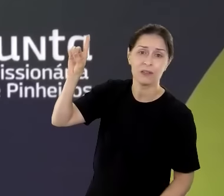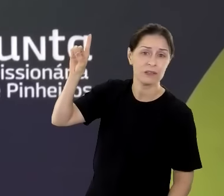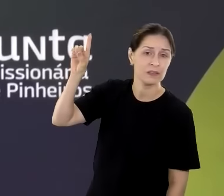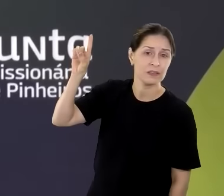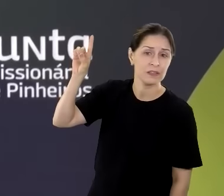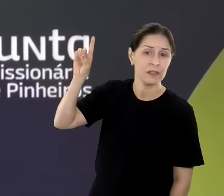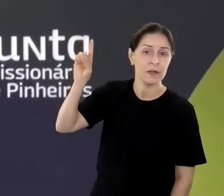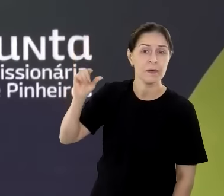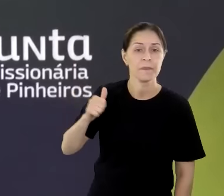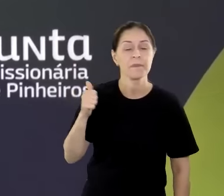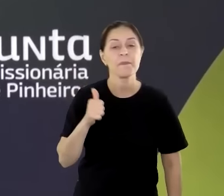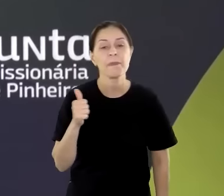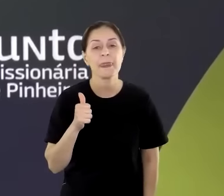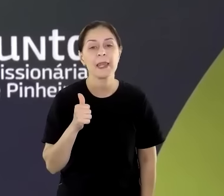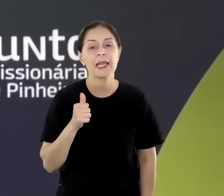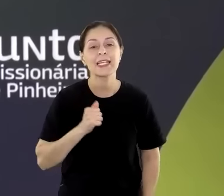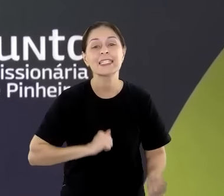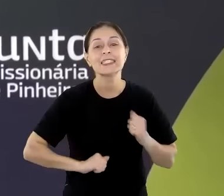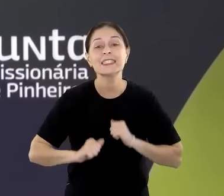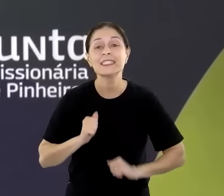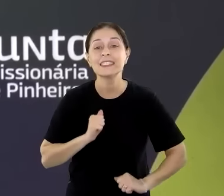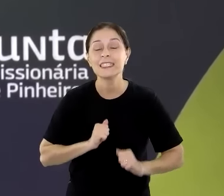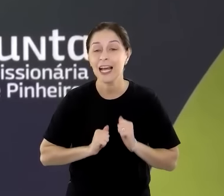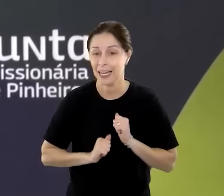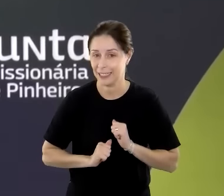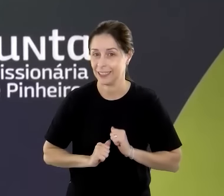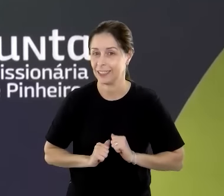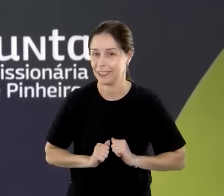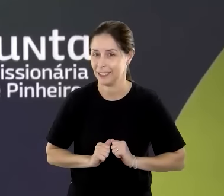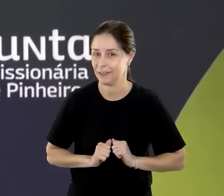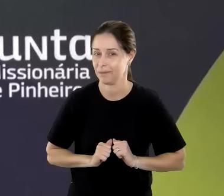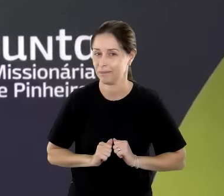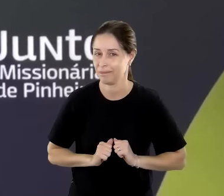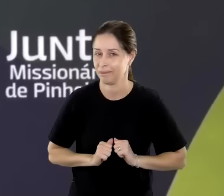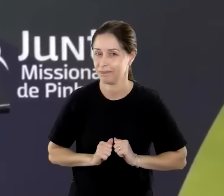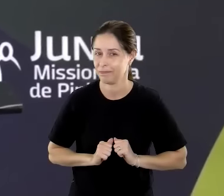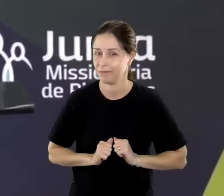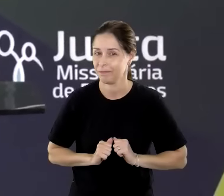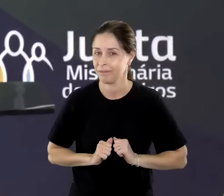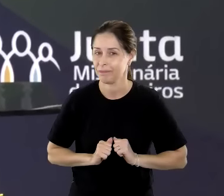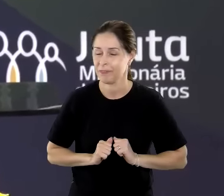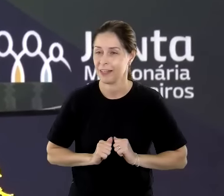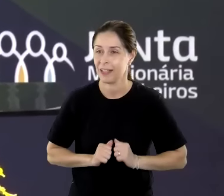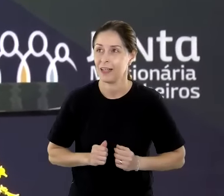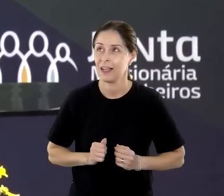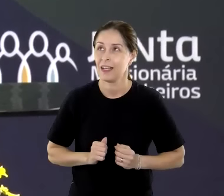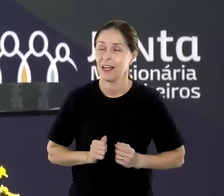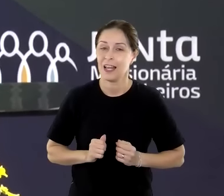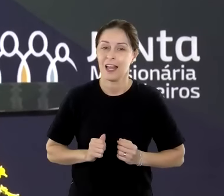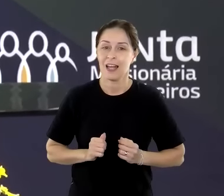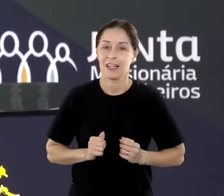Primeiro, porque a ansiedade pode ter o poder de criar problema que não existe.